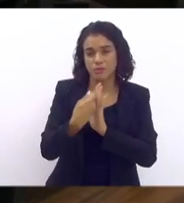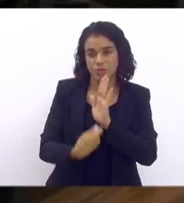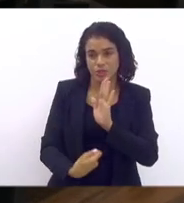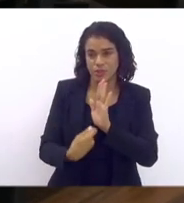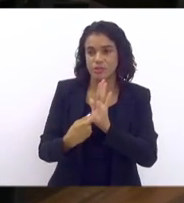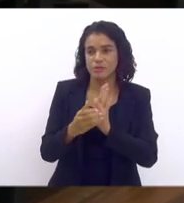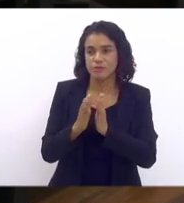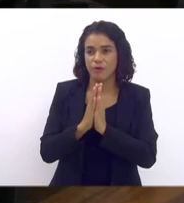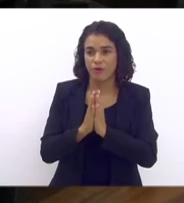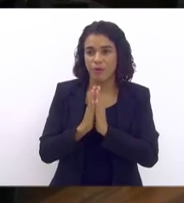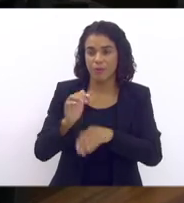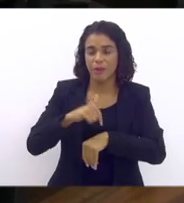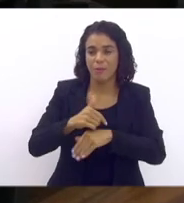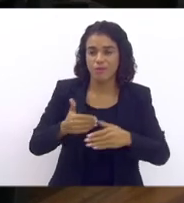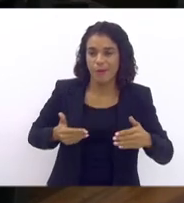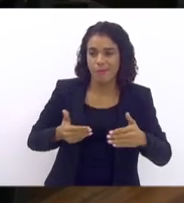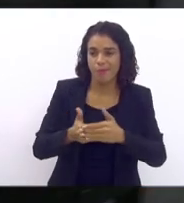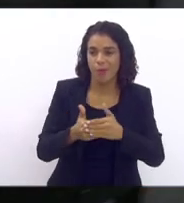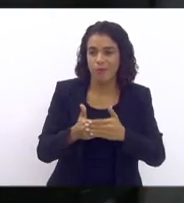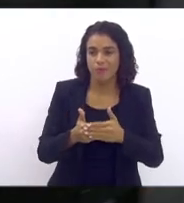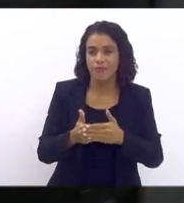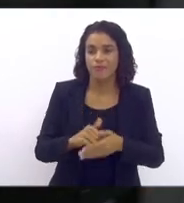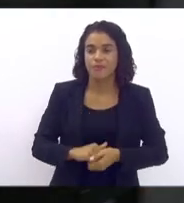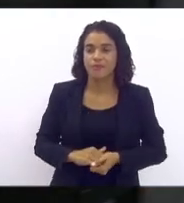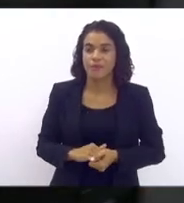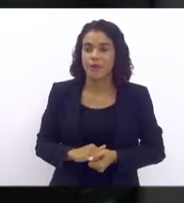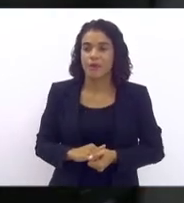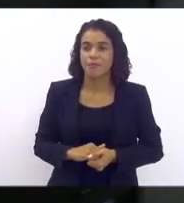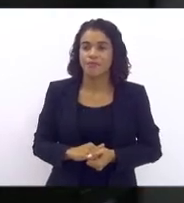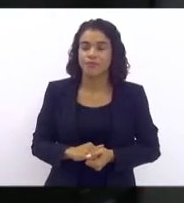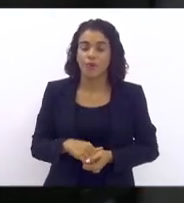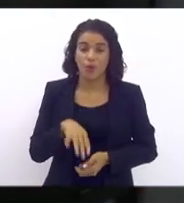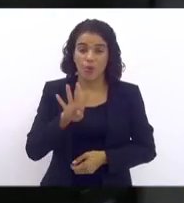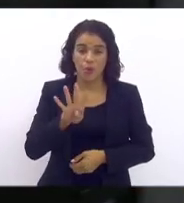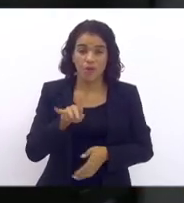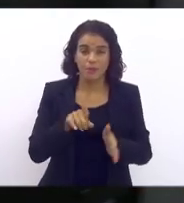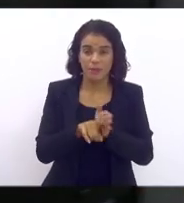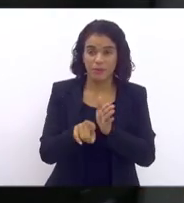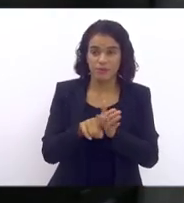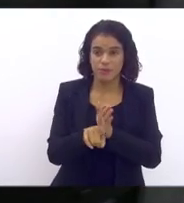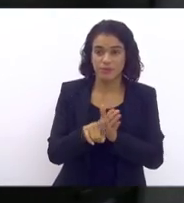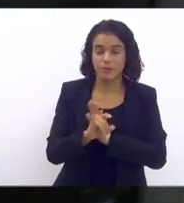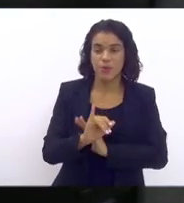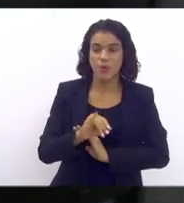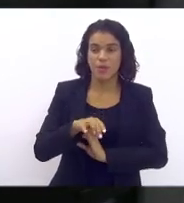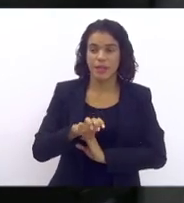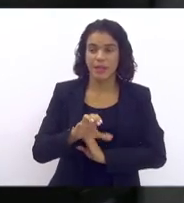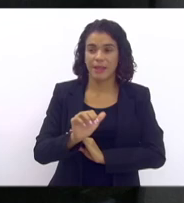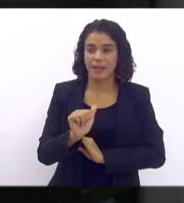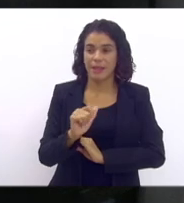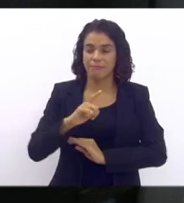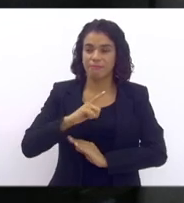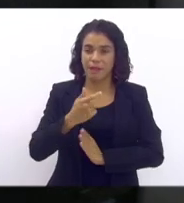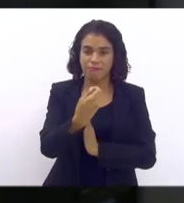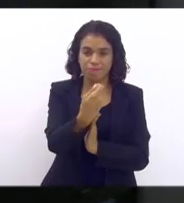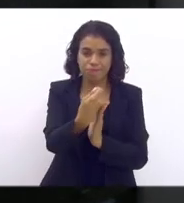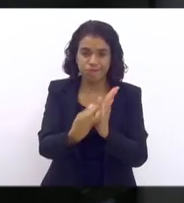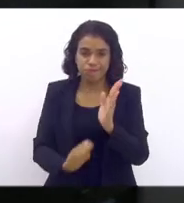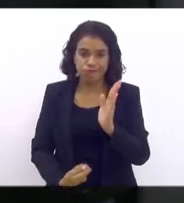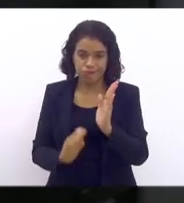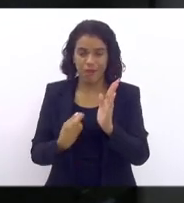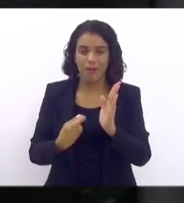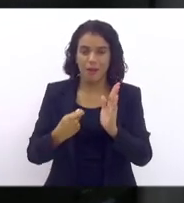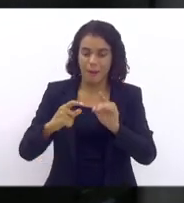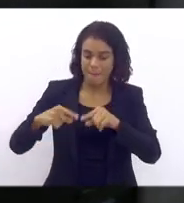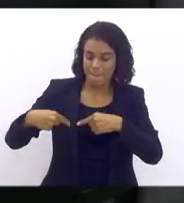gente tá com tempo regimental já ultrapassado são quatro perguntas o iné Já possui inventário social econômico de toda a